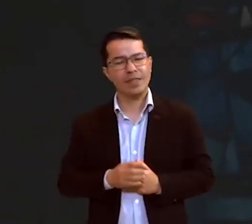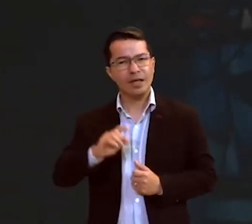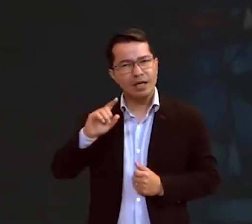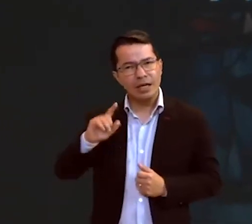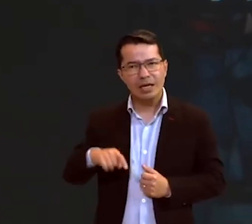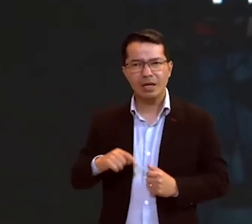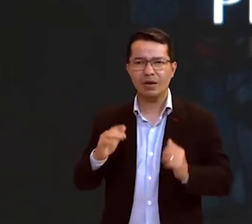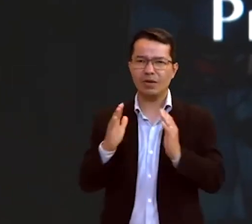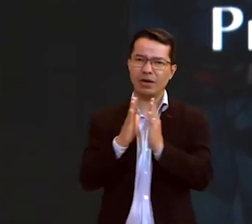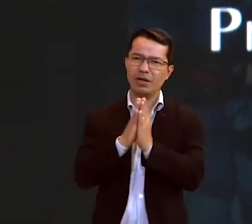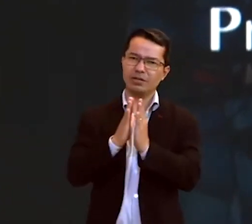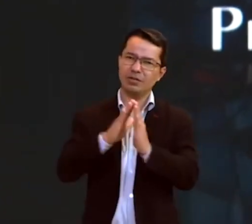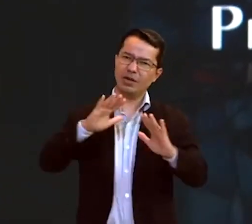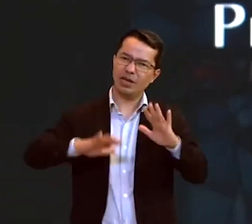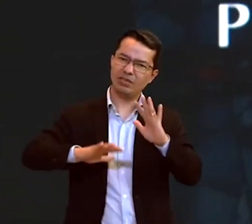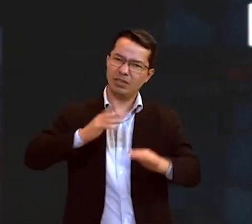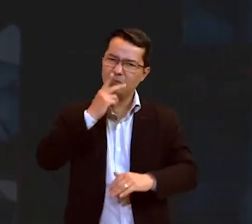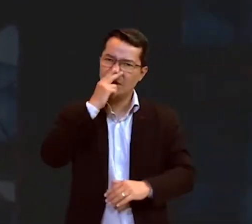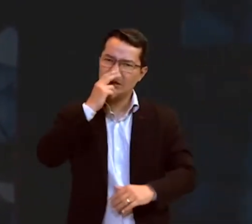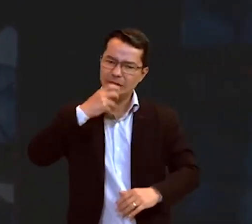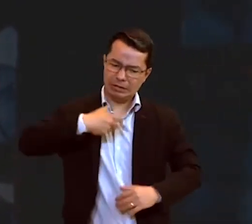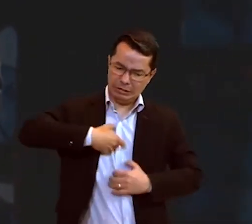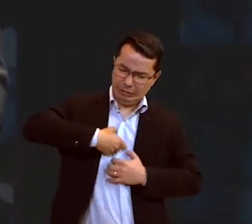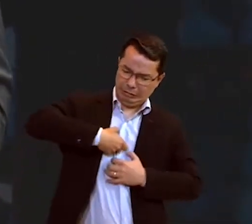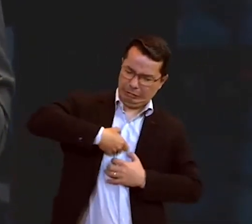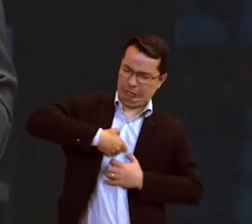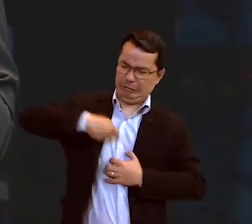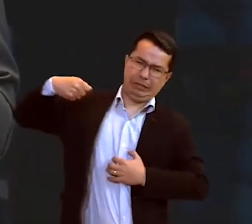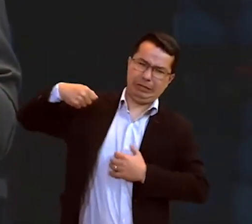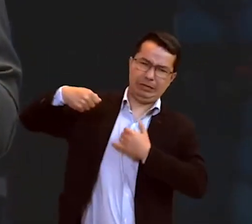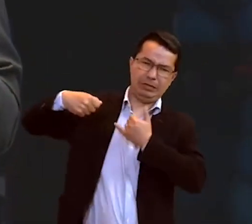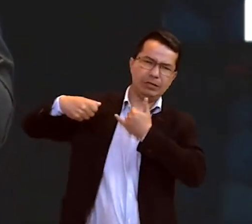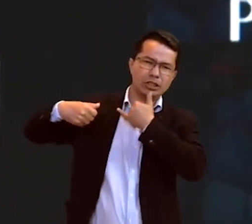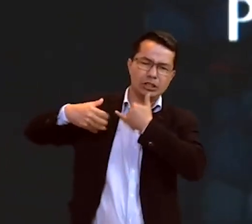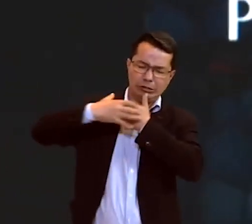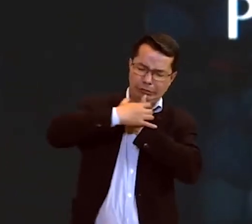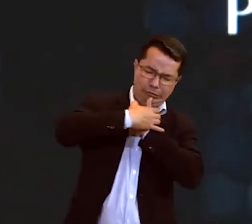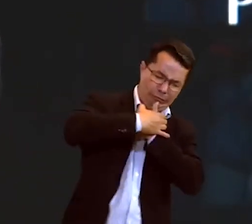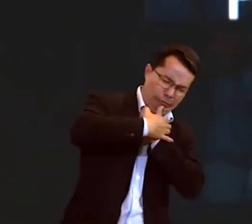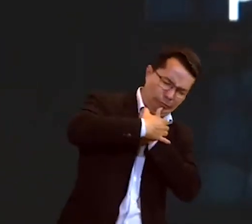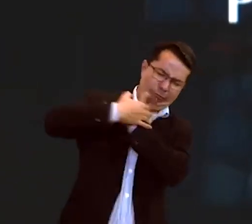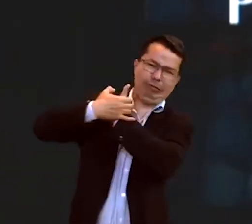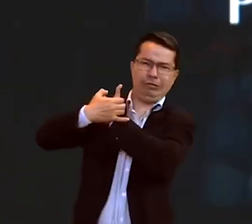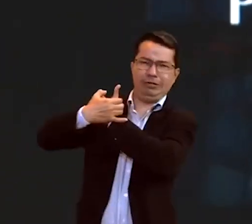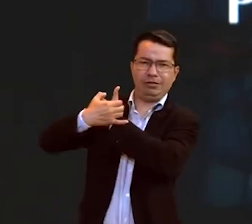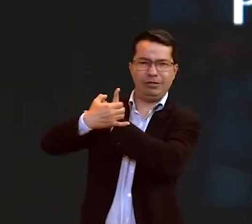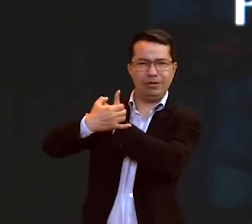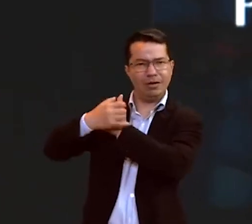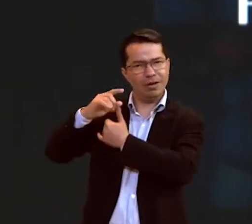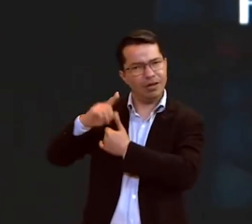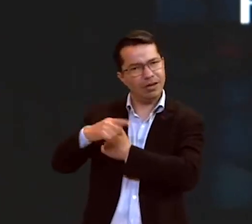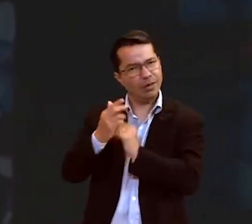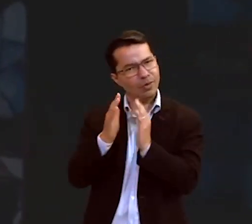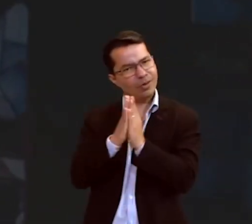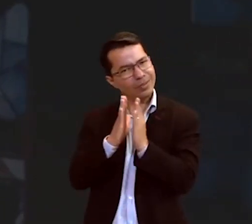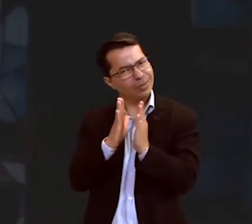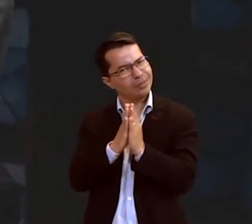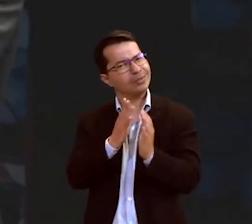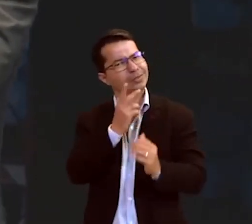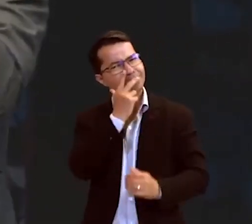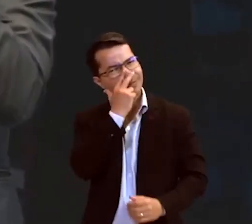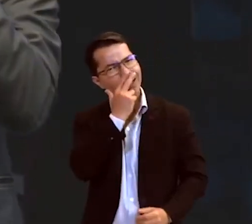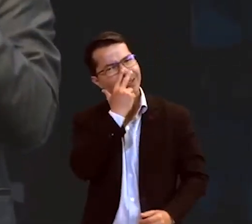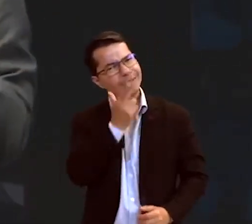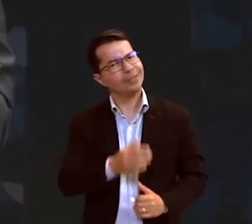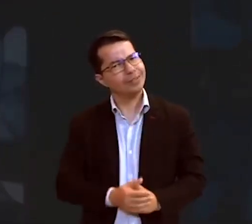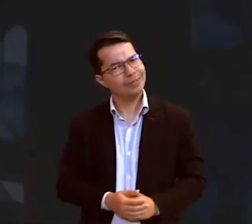aquela aflição. Já experimentou isso? Quando alguém ora por você na célula. Mas sabe o que acontece às vezes? Que eu acho que Tiago está